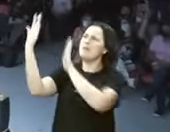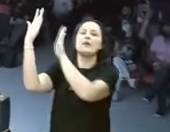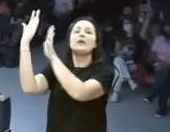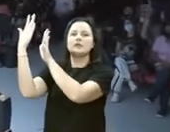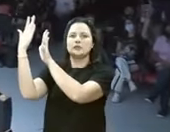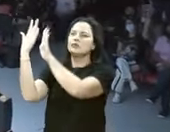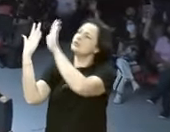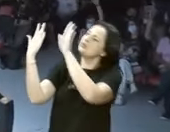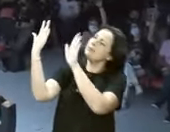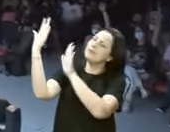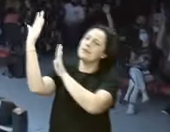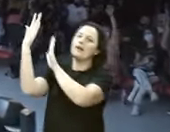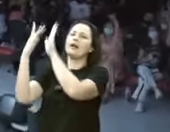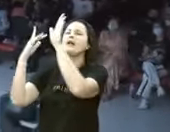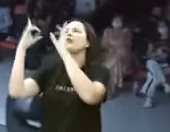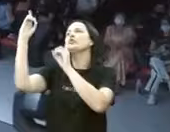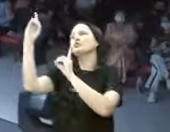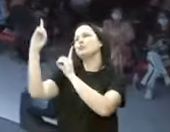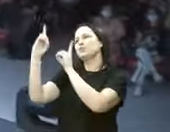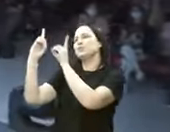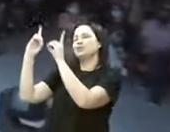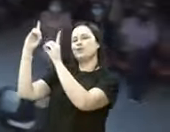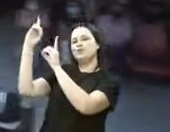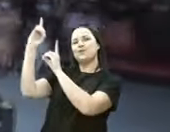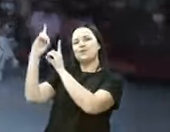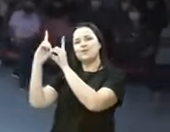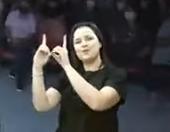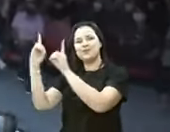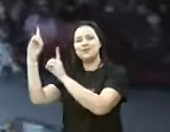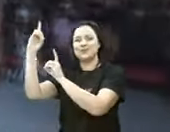trono, perto do trono.